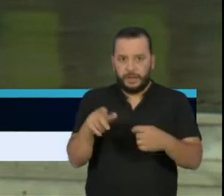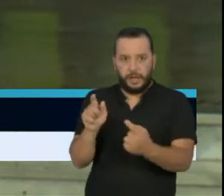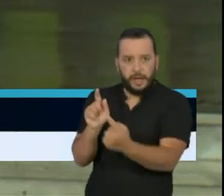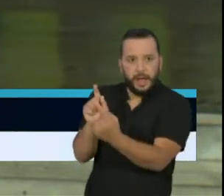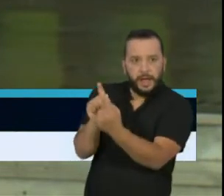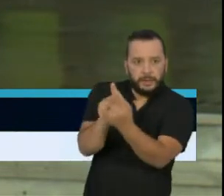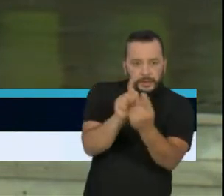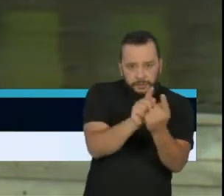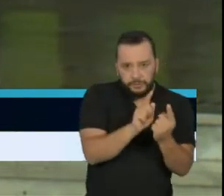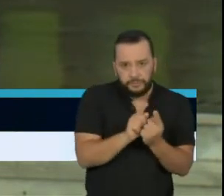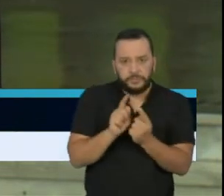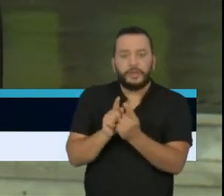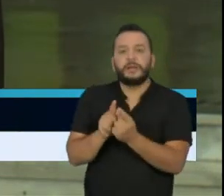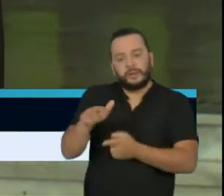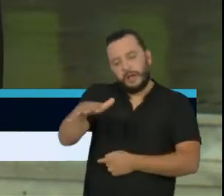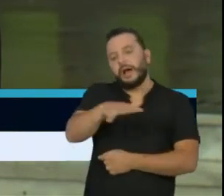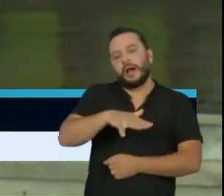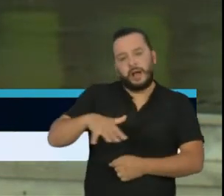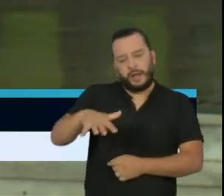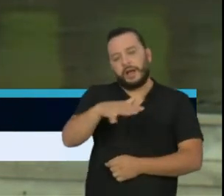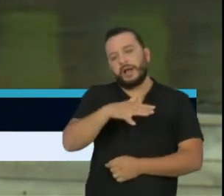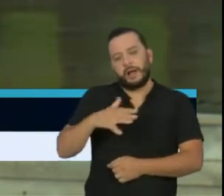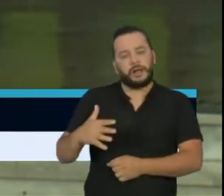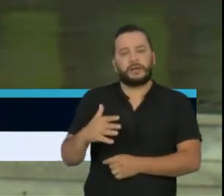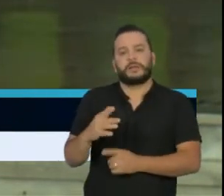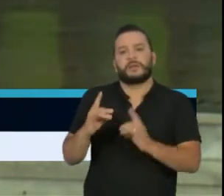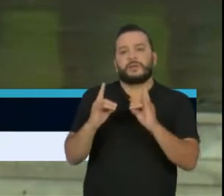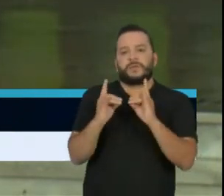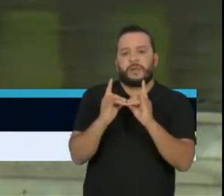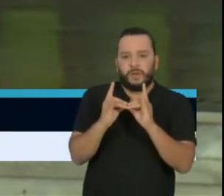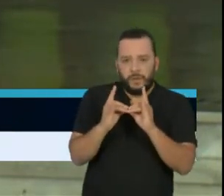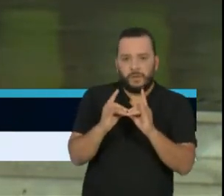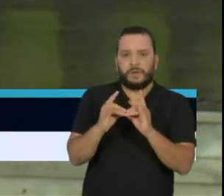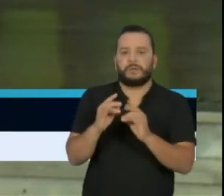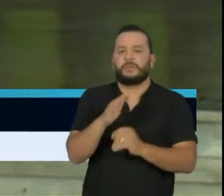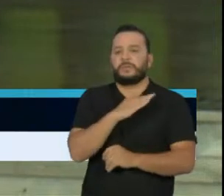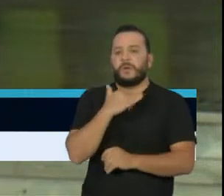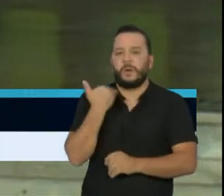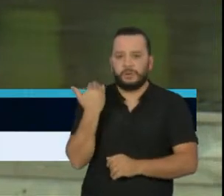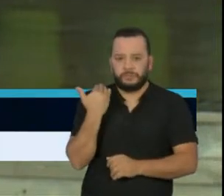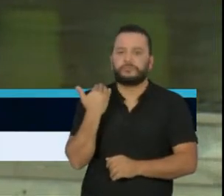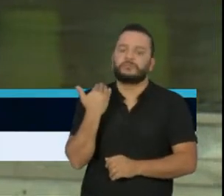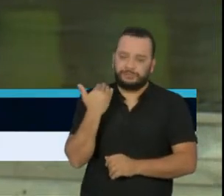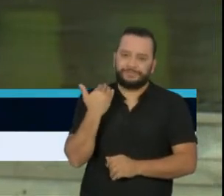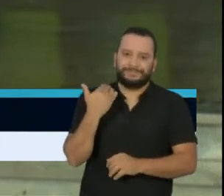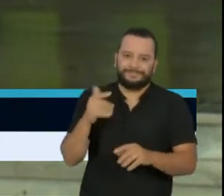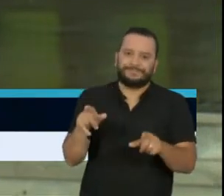do serviço funerário no 156. Já compramos 38 mil